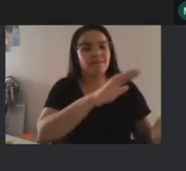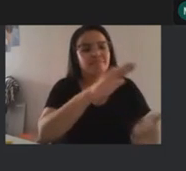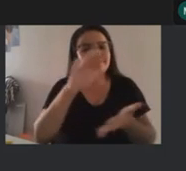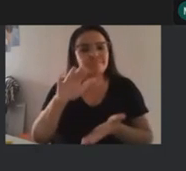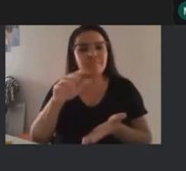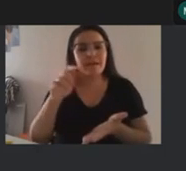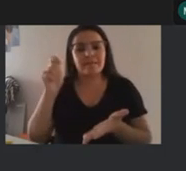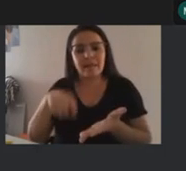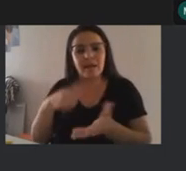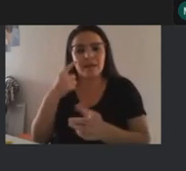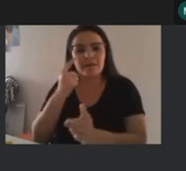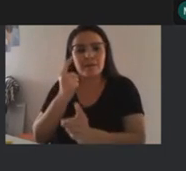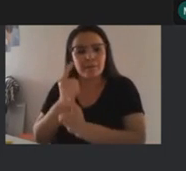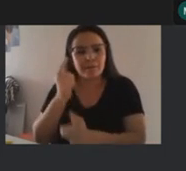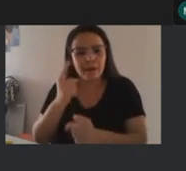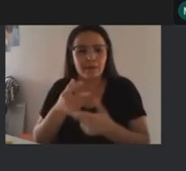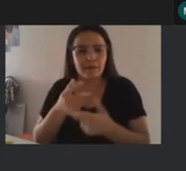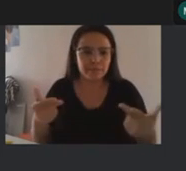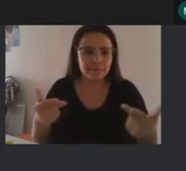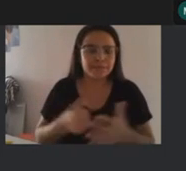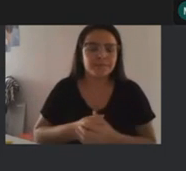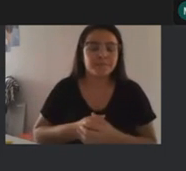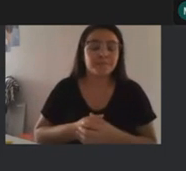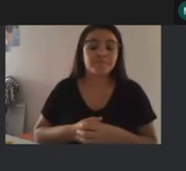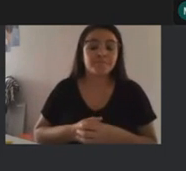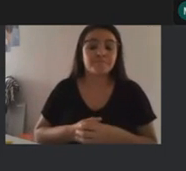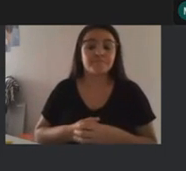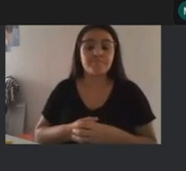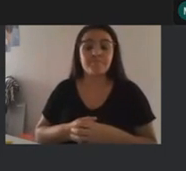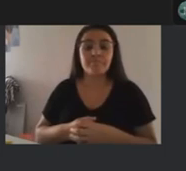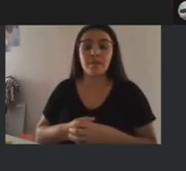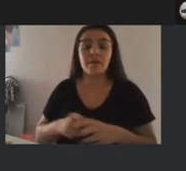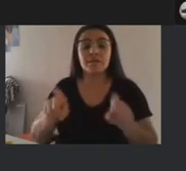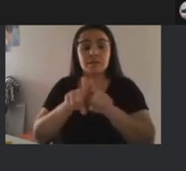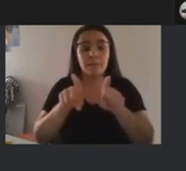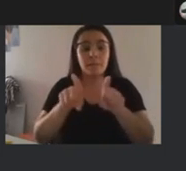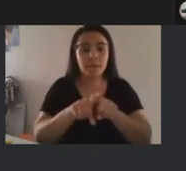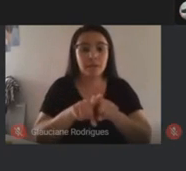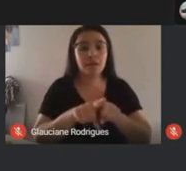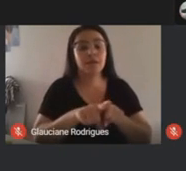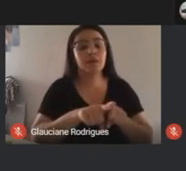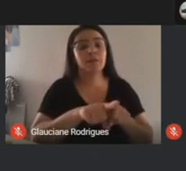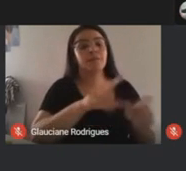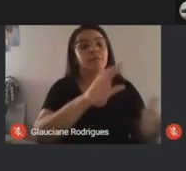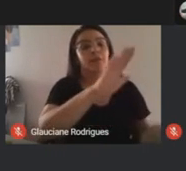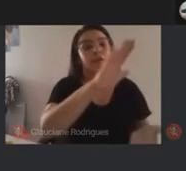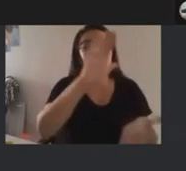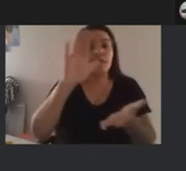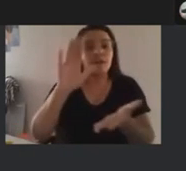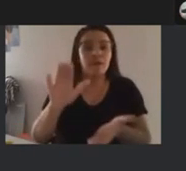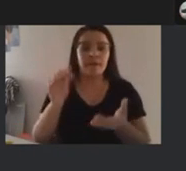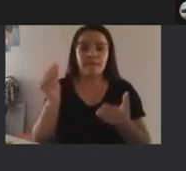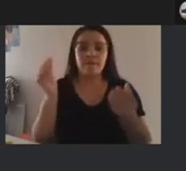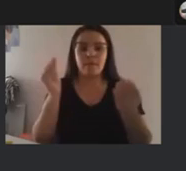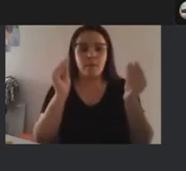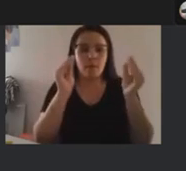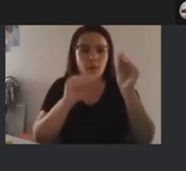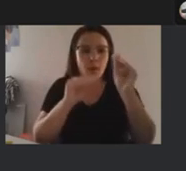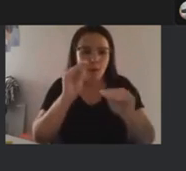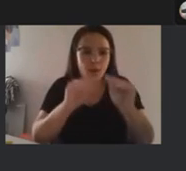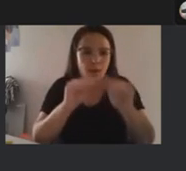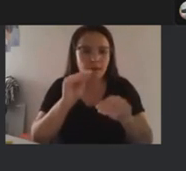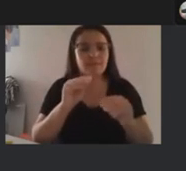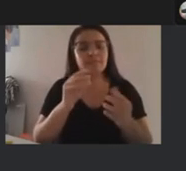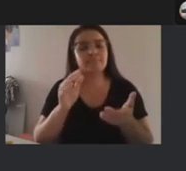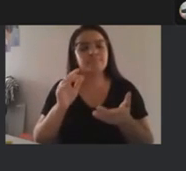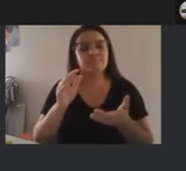tem uma limitação de massa de amostra, tá? Então, eu não consigo trabalhar com pequenas massas de amostra. Aquele trabalho que a gente